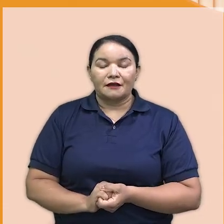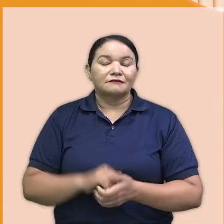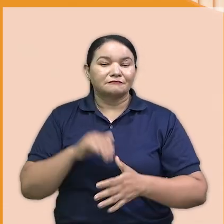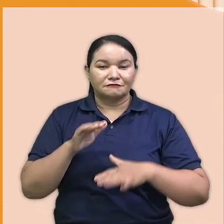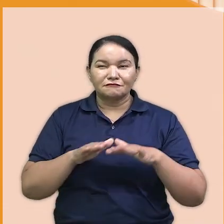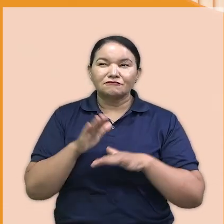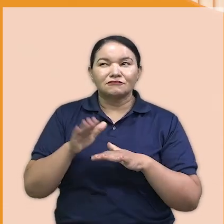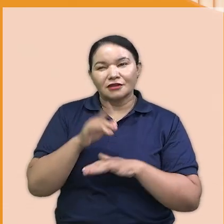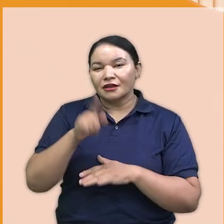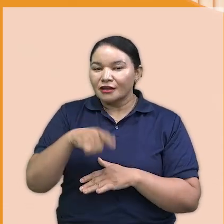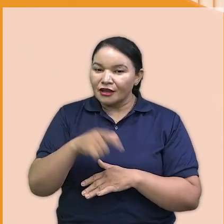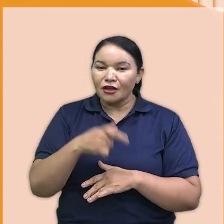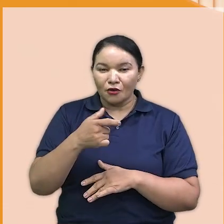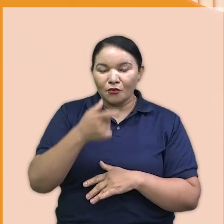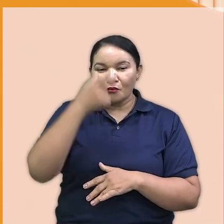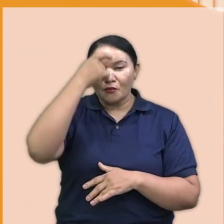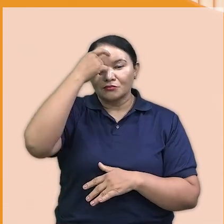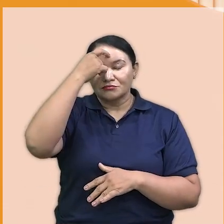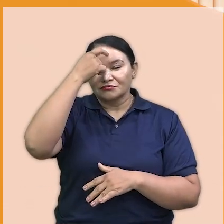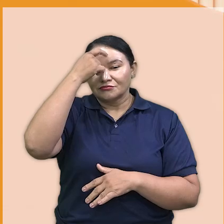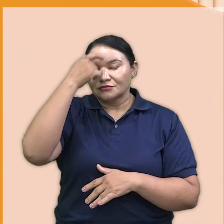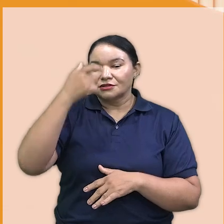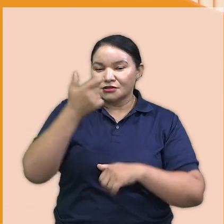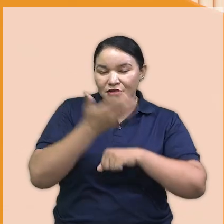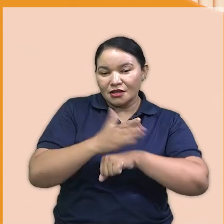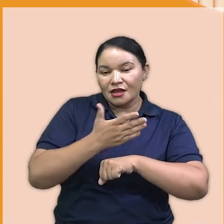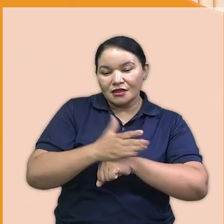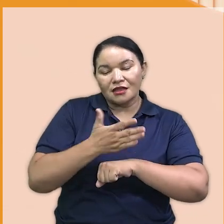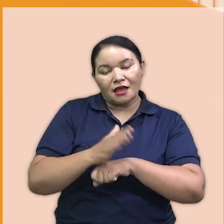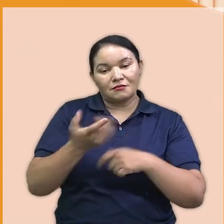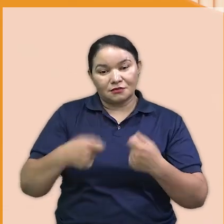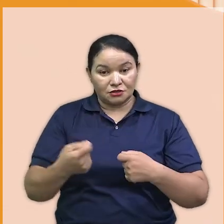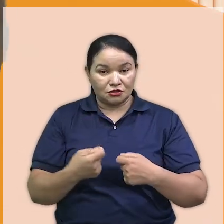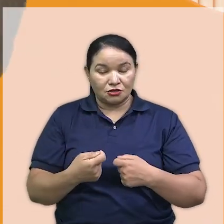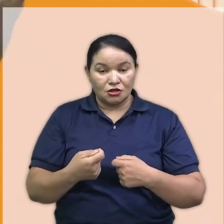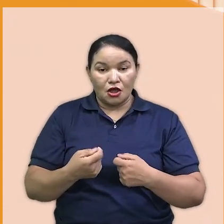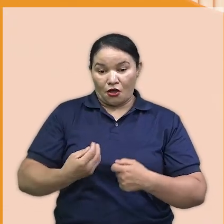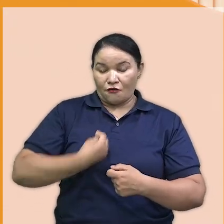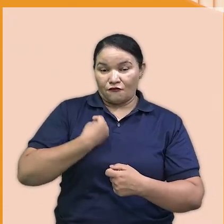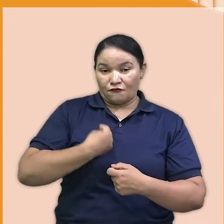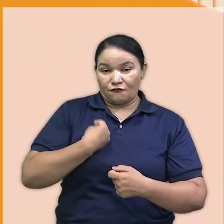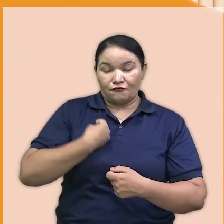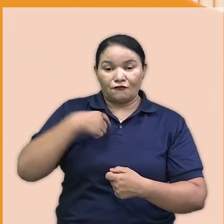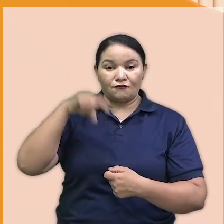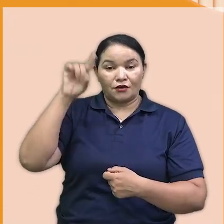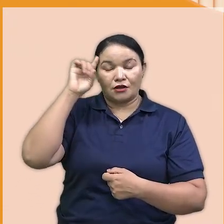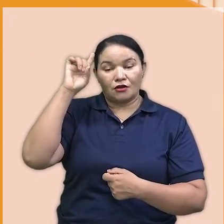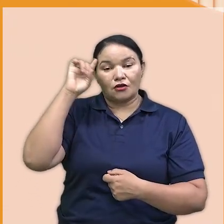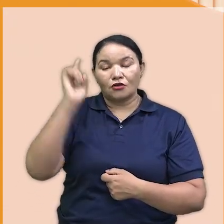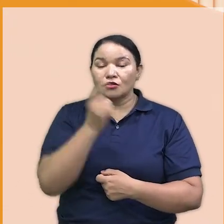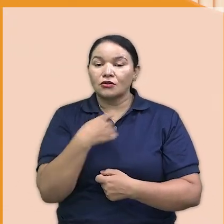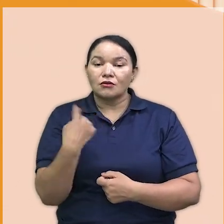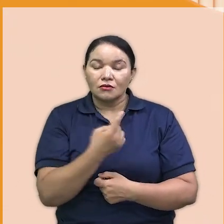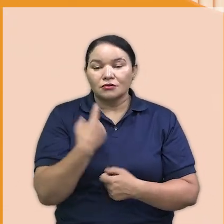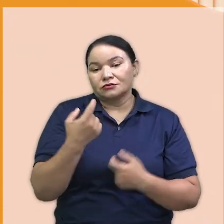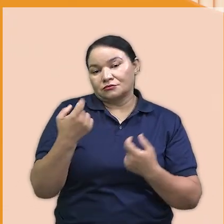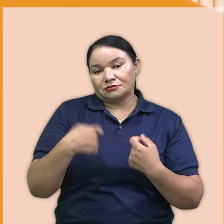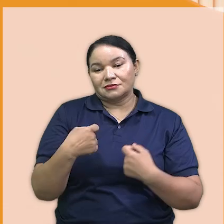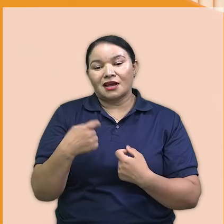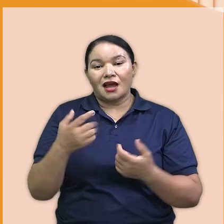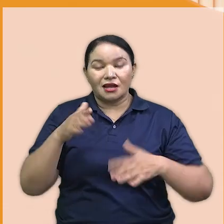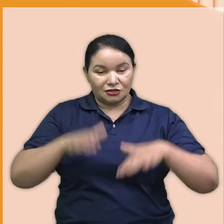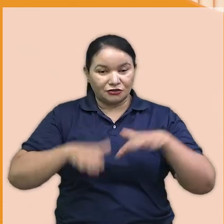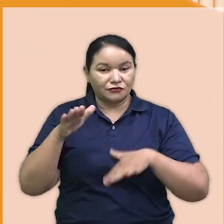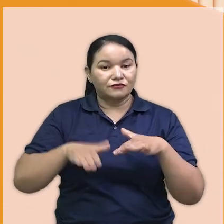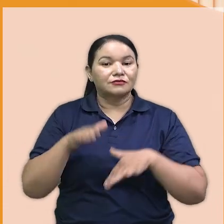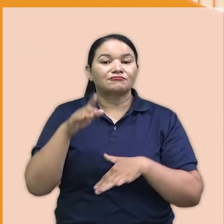vamos chamar, conscientização, né, para a gente perceber que na vida cotidiana, nós muitas vezes